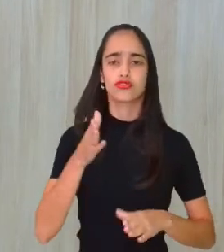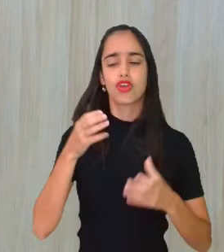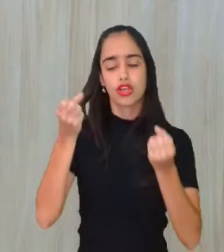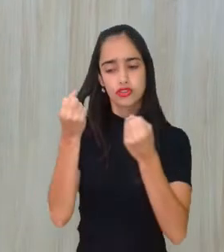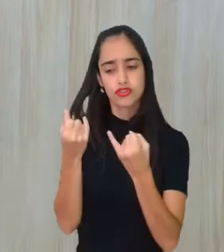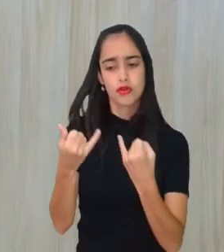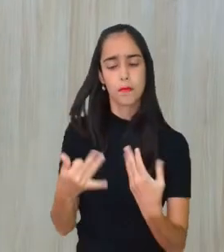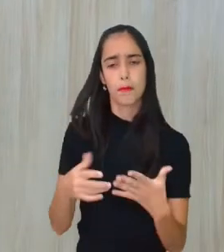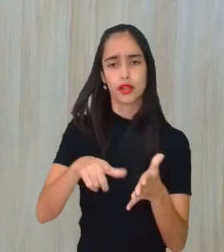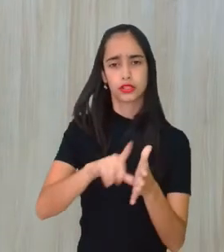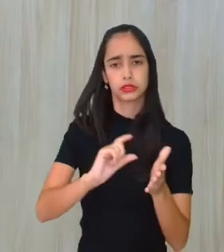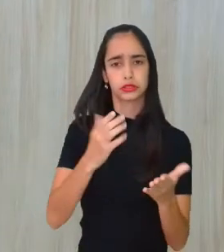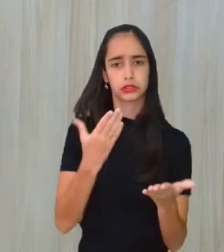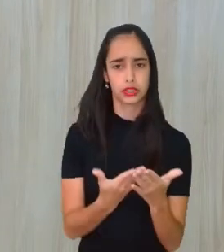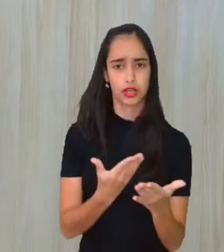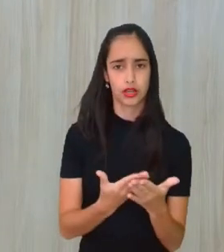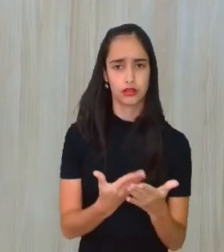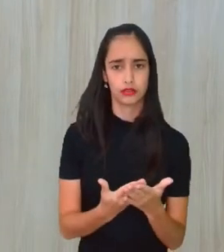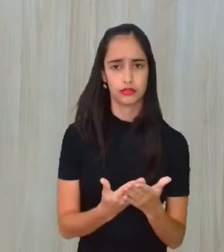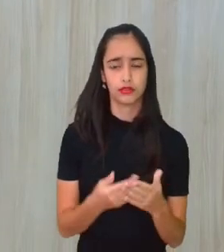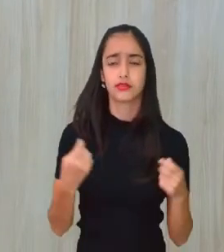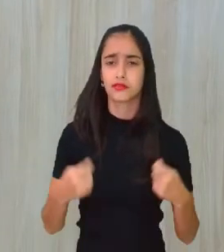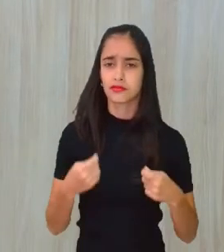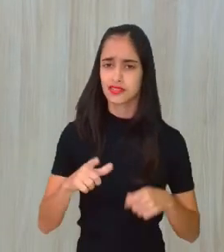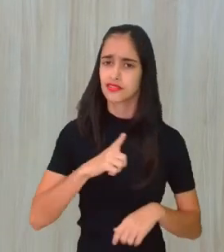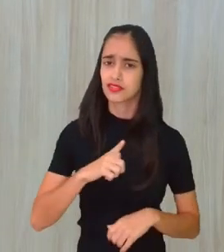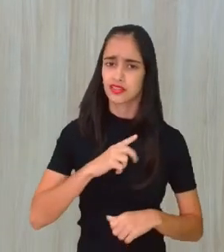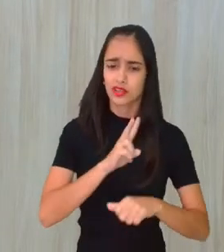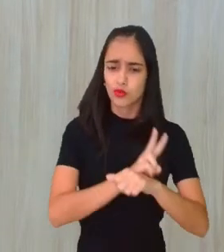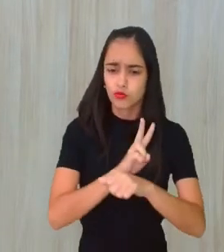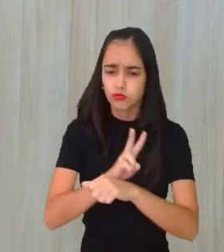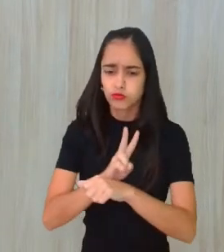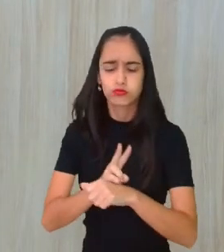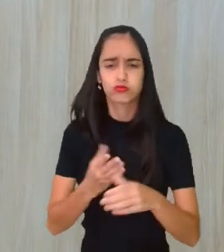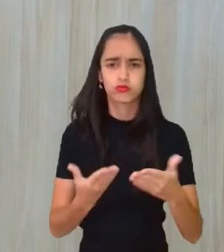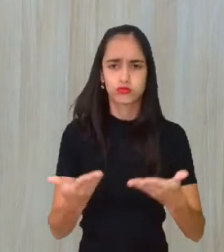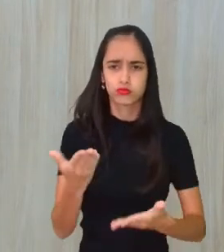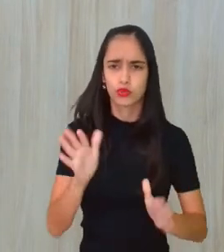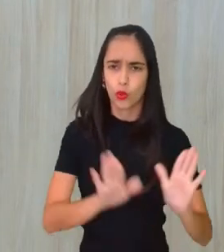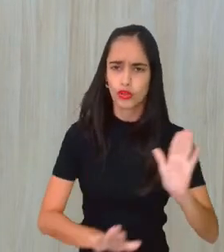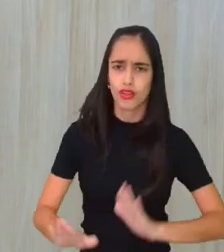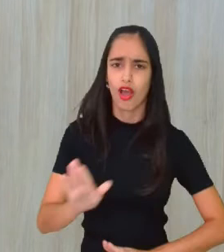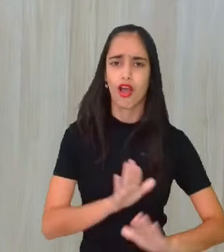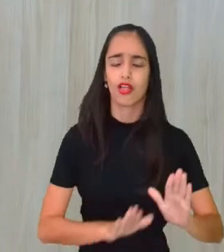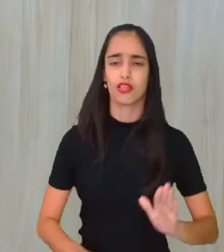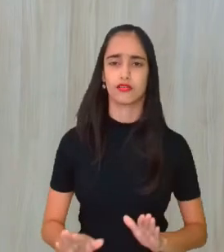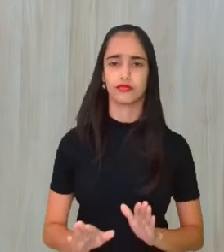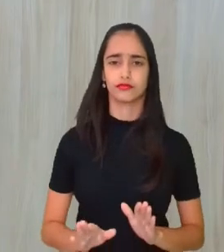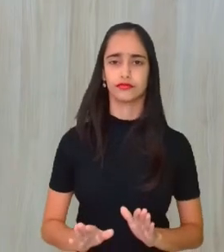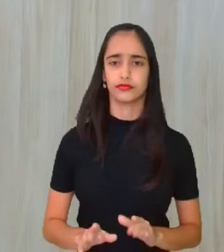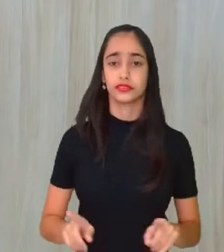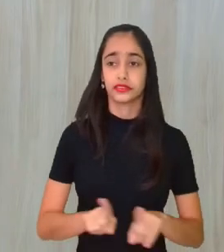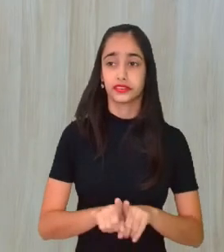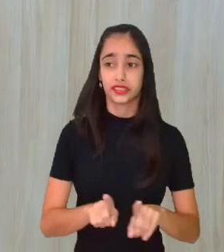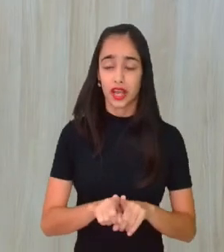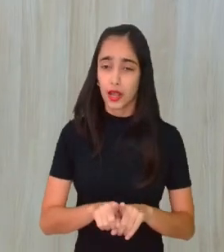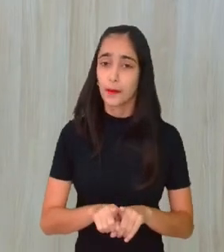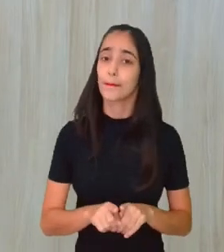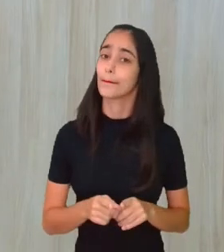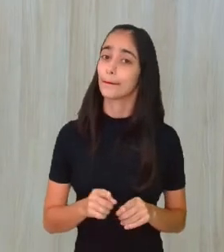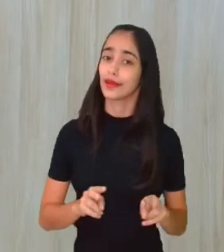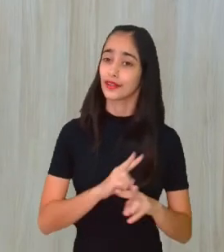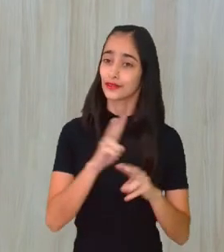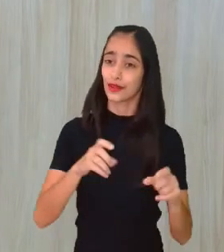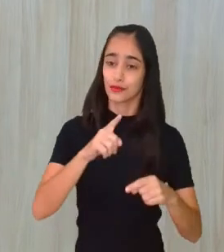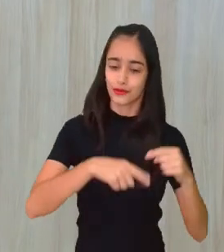Então, aqueles cuidados que nós devemos ter diário. E vamos trabalhar mais a questão dos eletrônicos. E tem uns cálculos que a